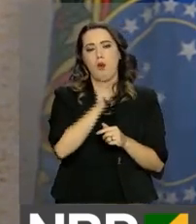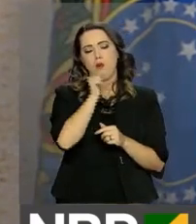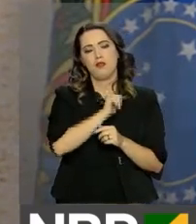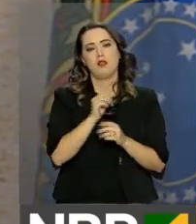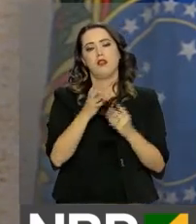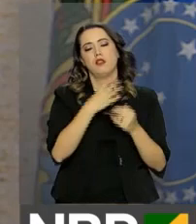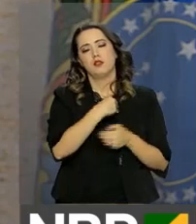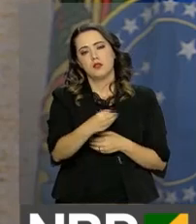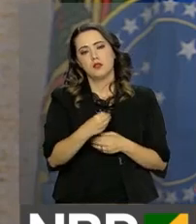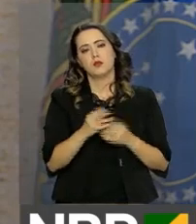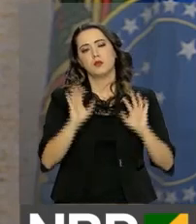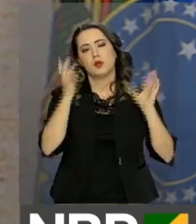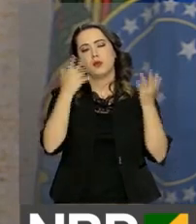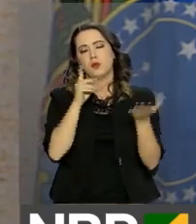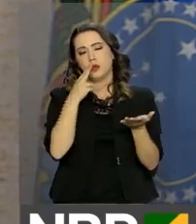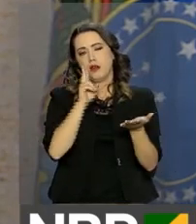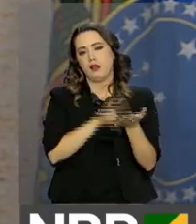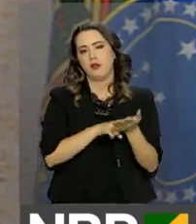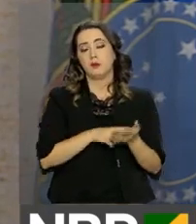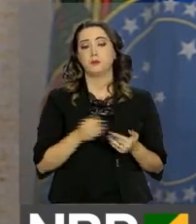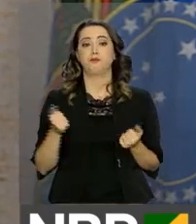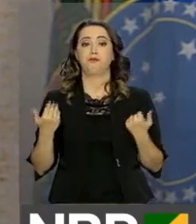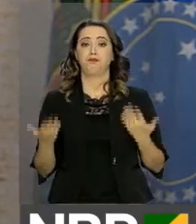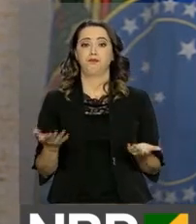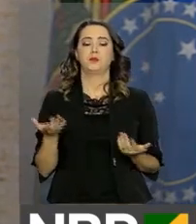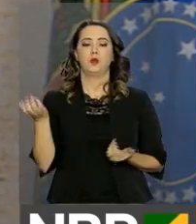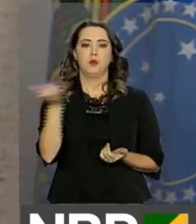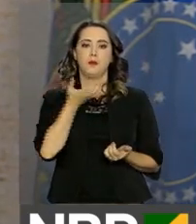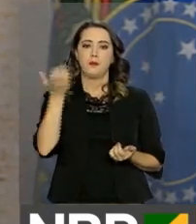carta que ele mandou. Portanto, eu quero aqui